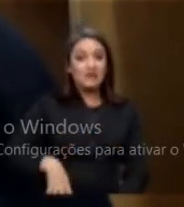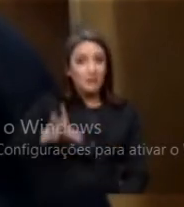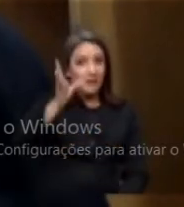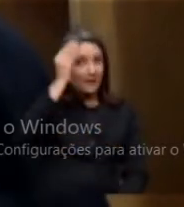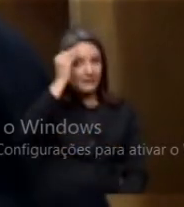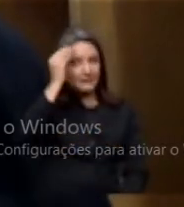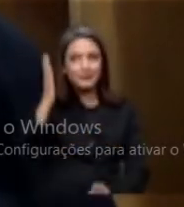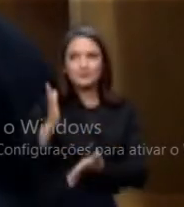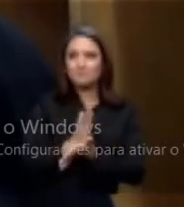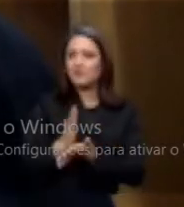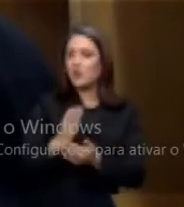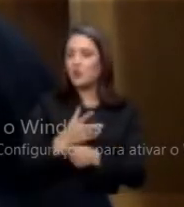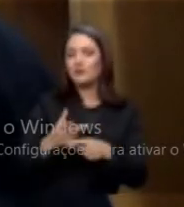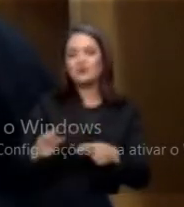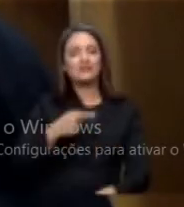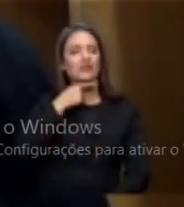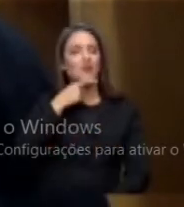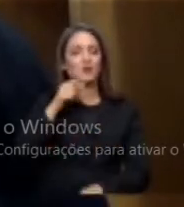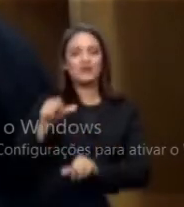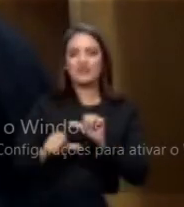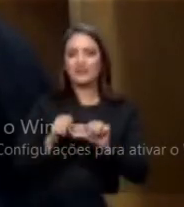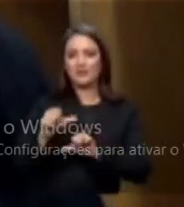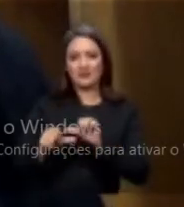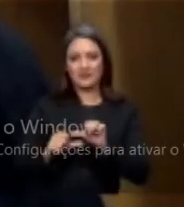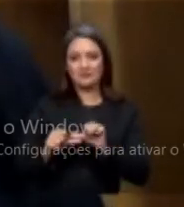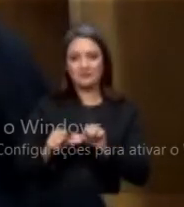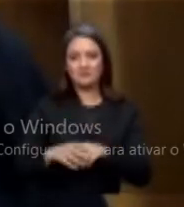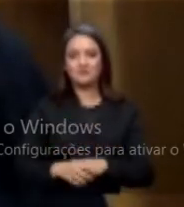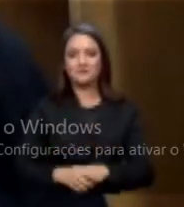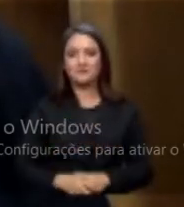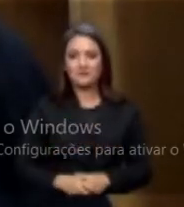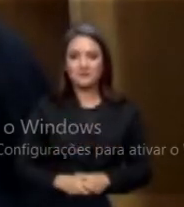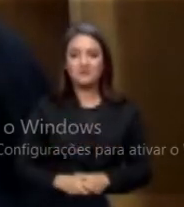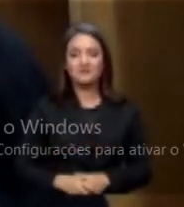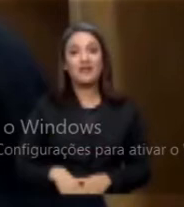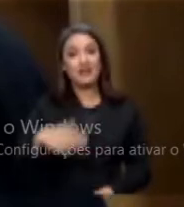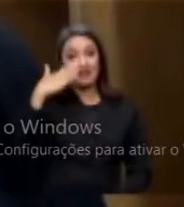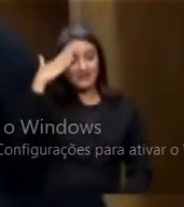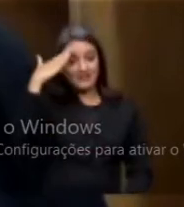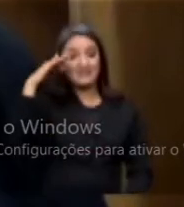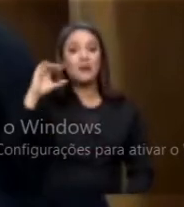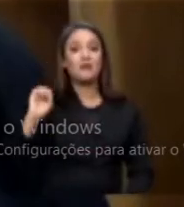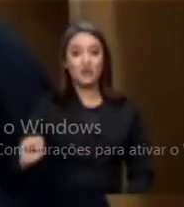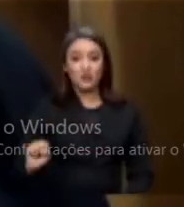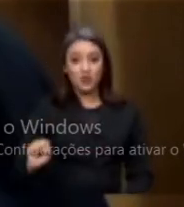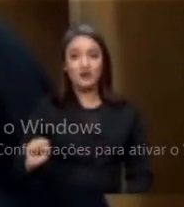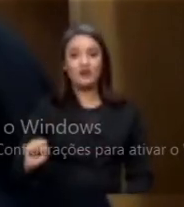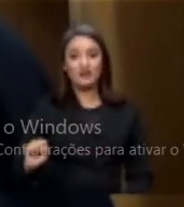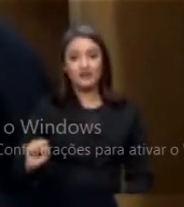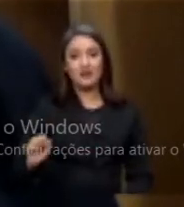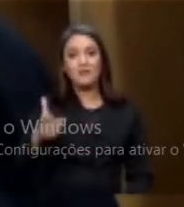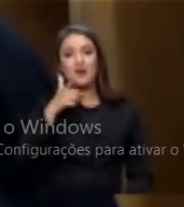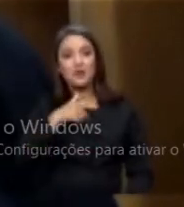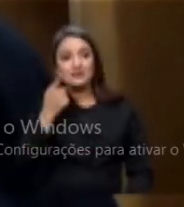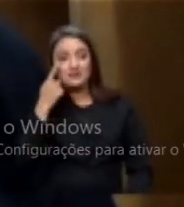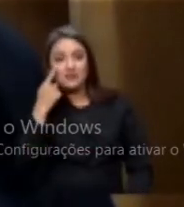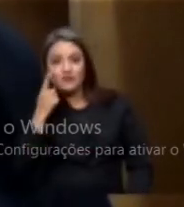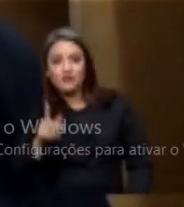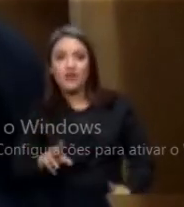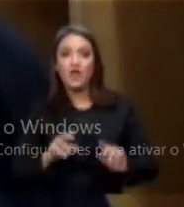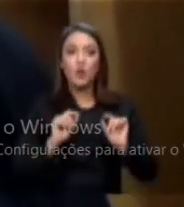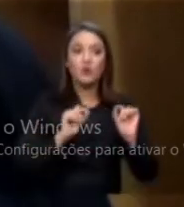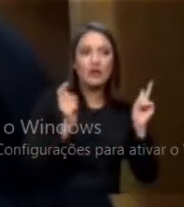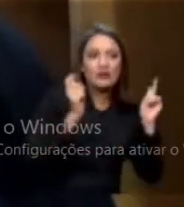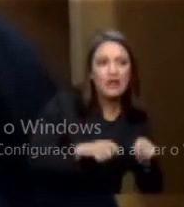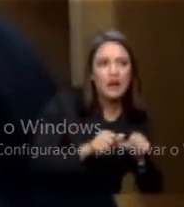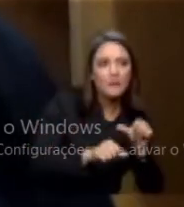ser mudado neste tempo ou no tempo que virá, e sabedoria para distinguir os casos em que pode se